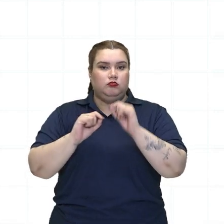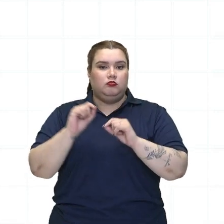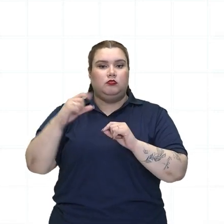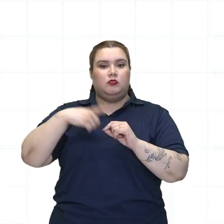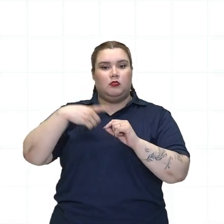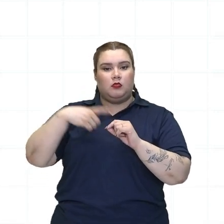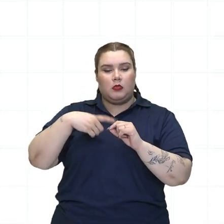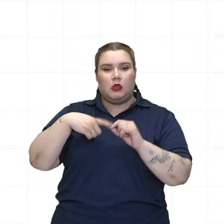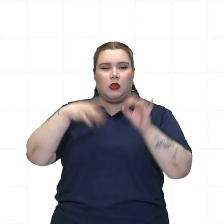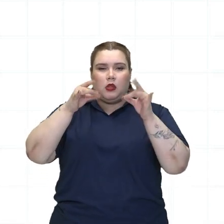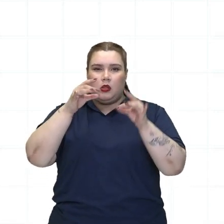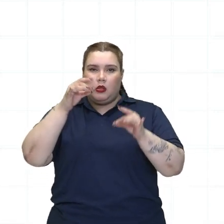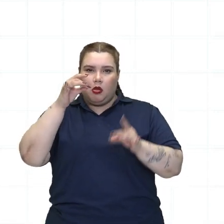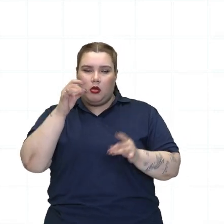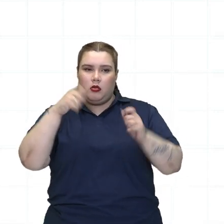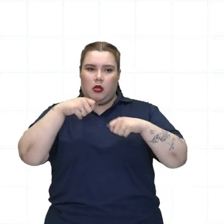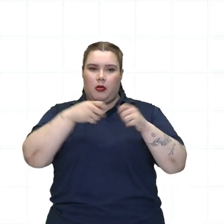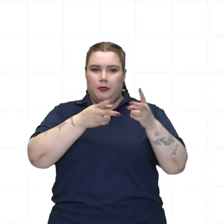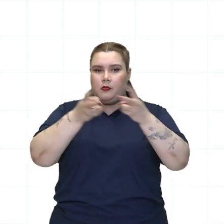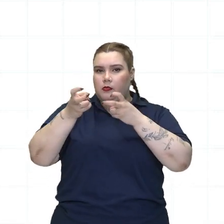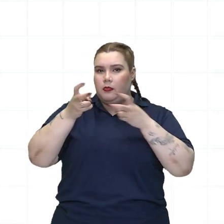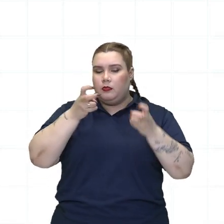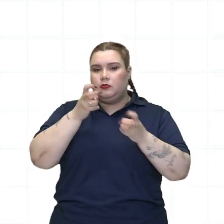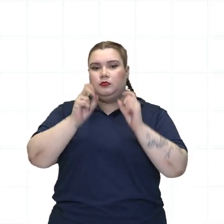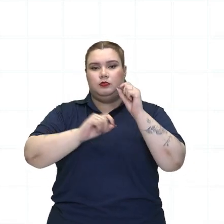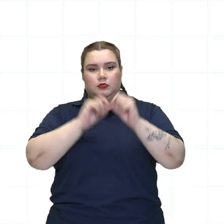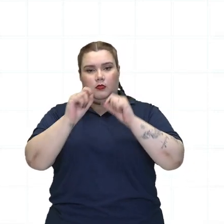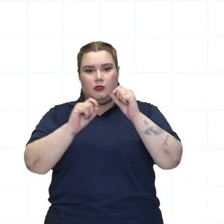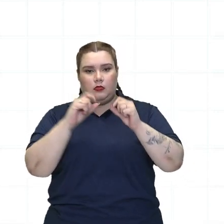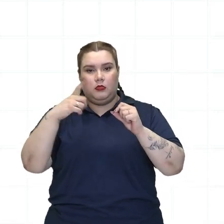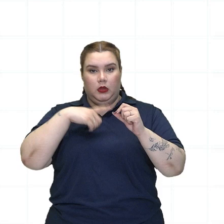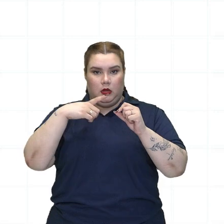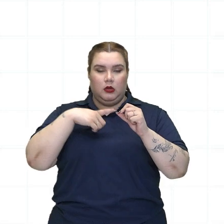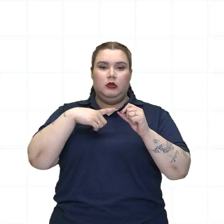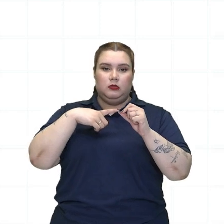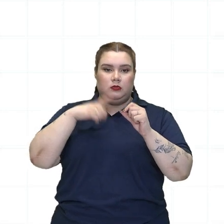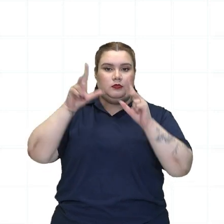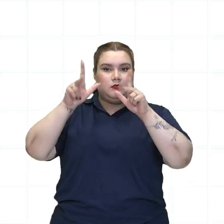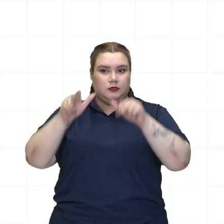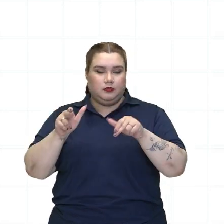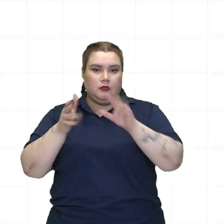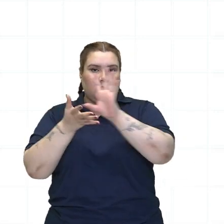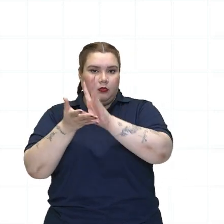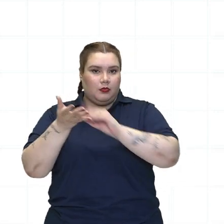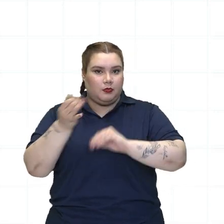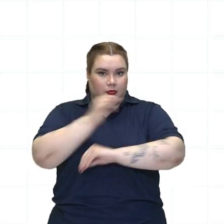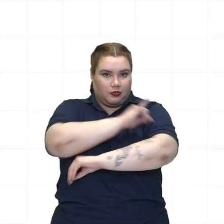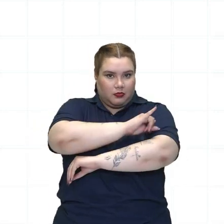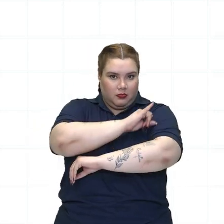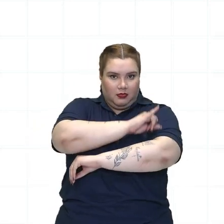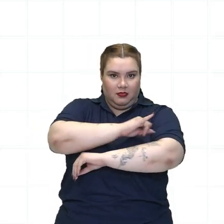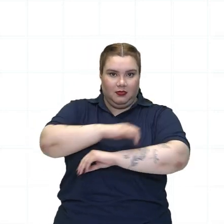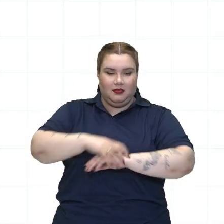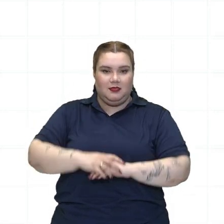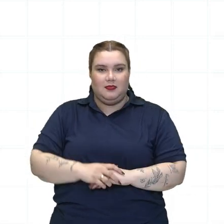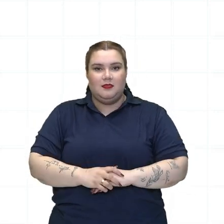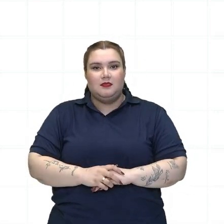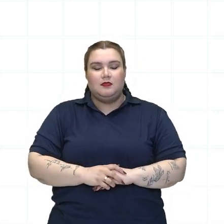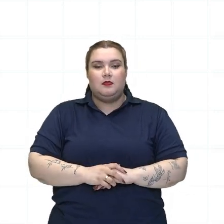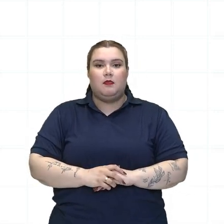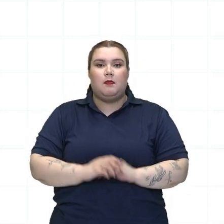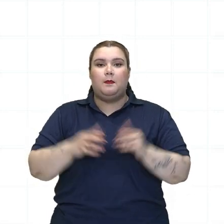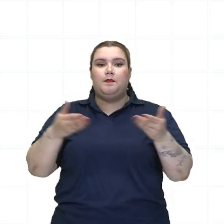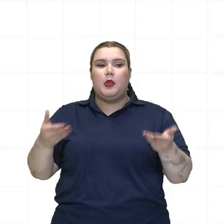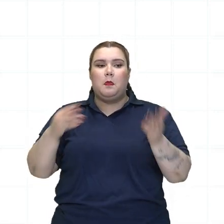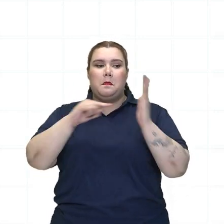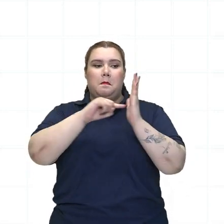cuidado, a gente consegue olhar e verificar que ele está de braços abertos aí, tá? Então olha só. O que é o